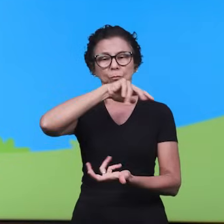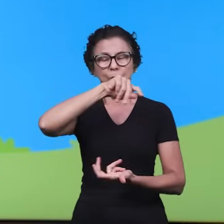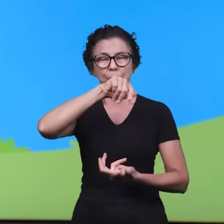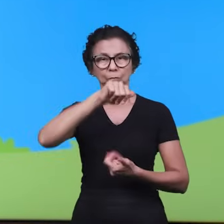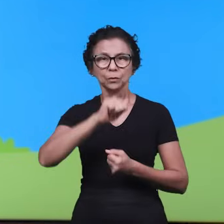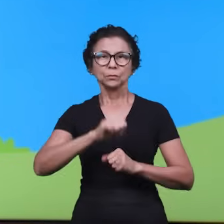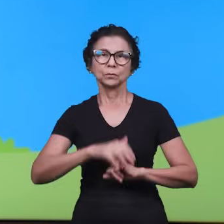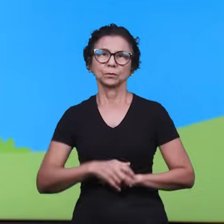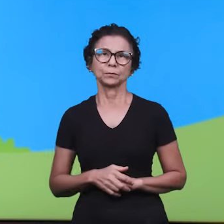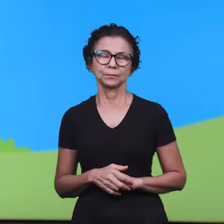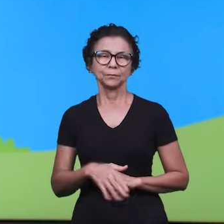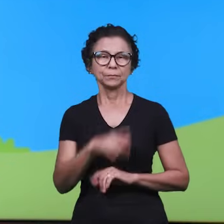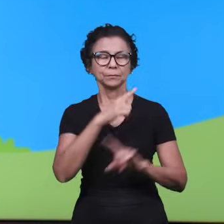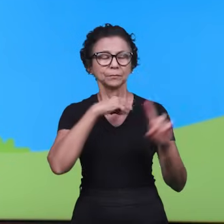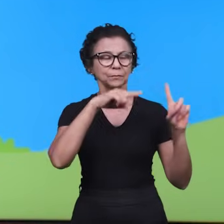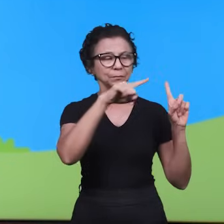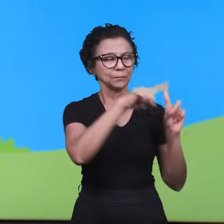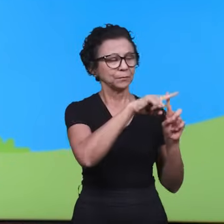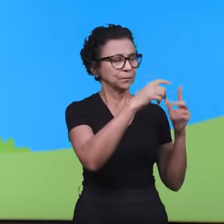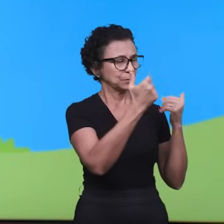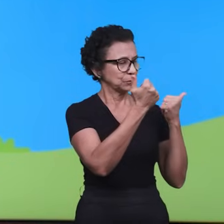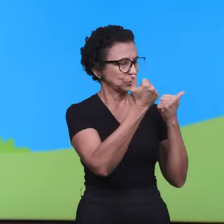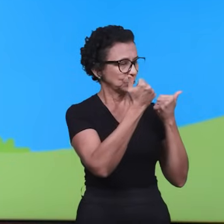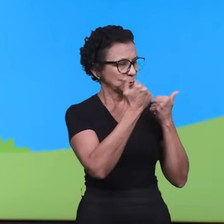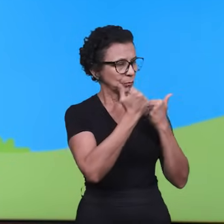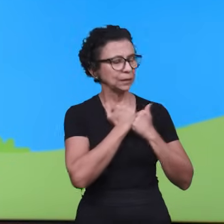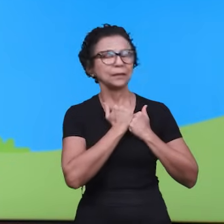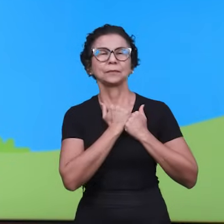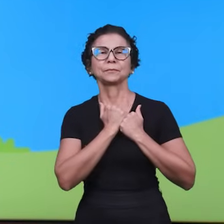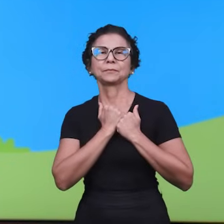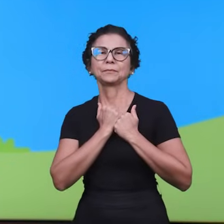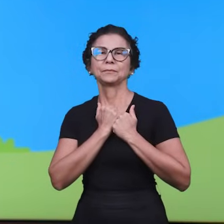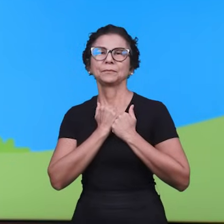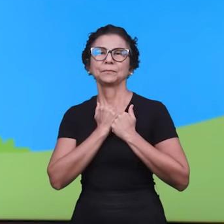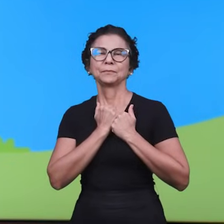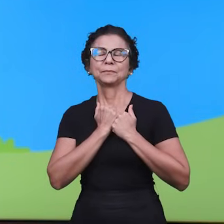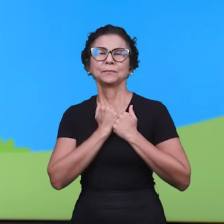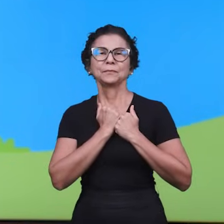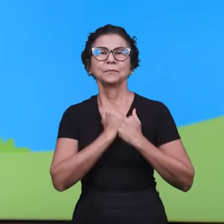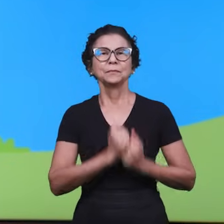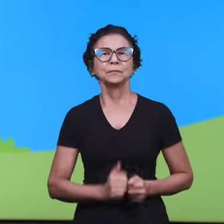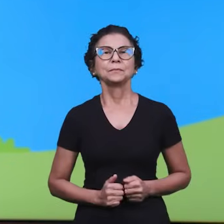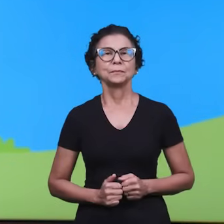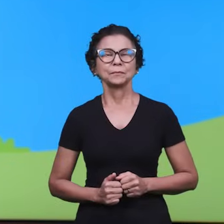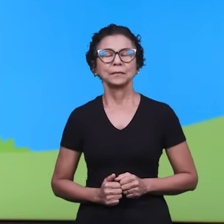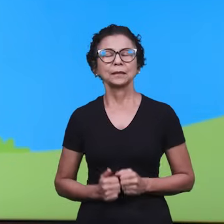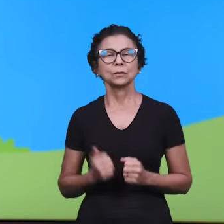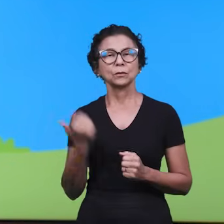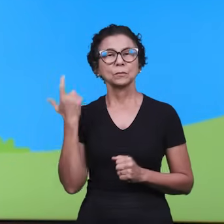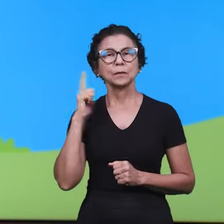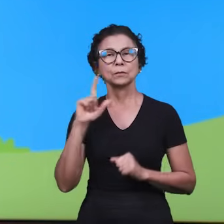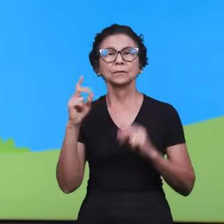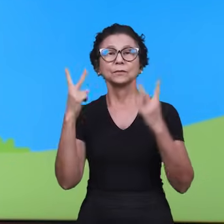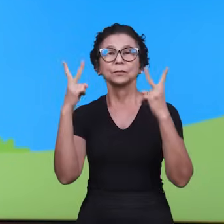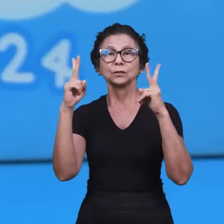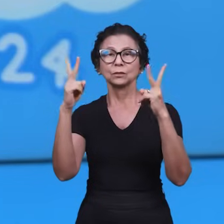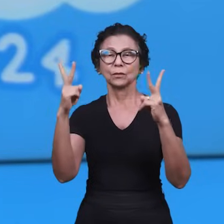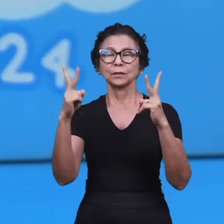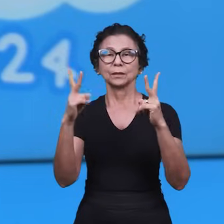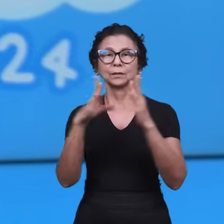nossa vitória está ao alcance de cada um pela obediência à palavra de